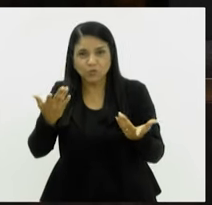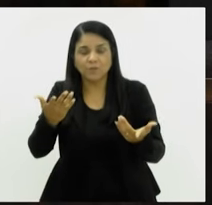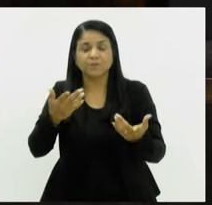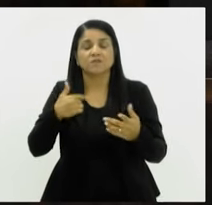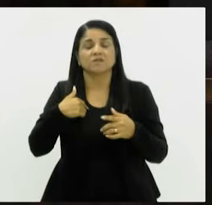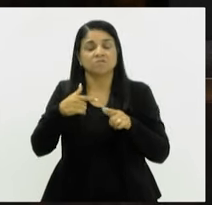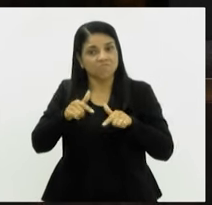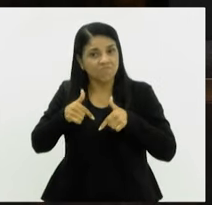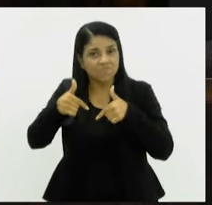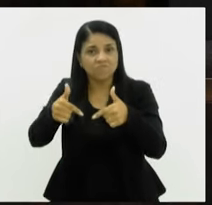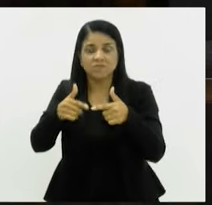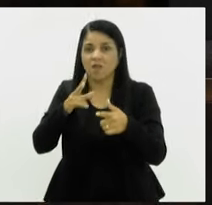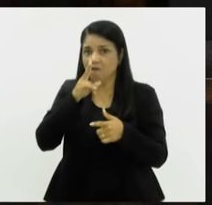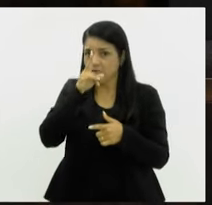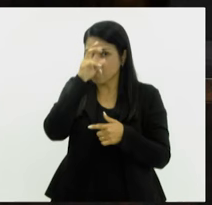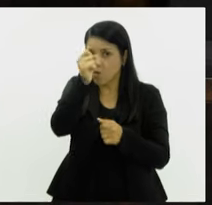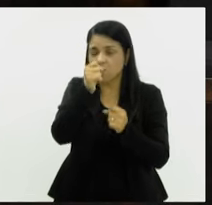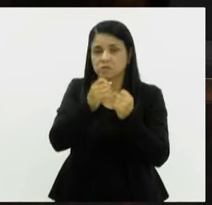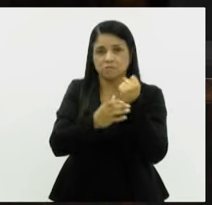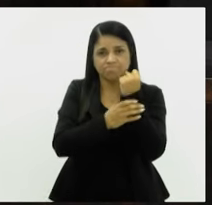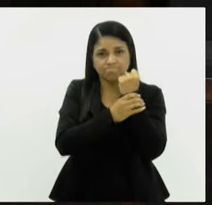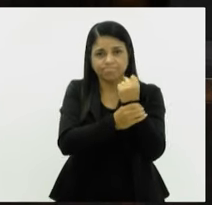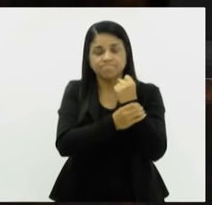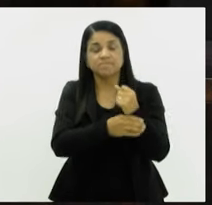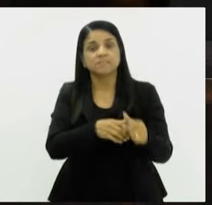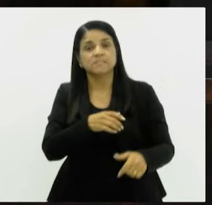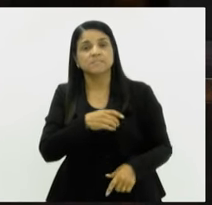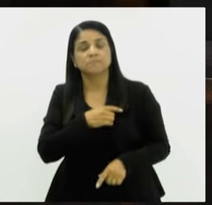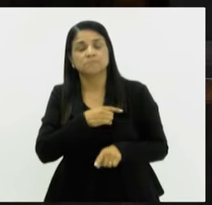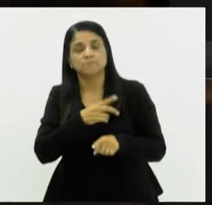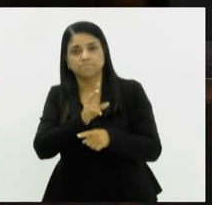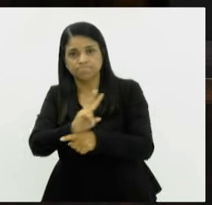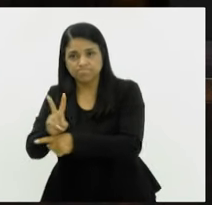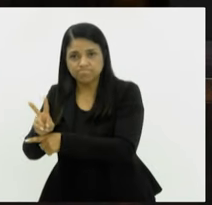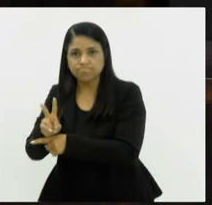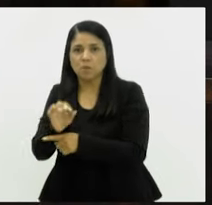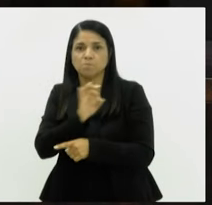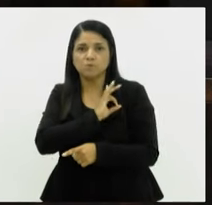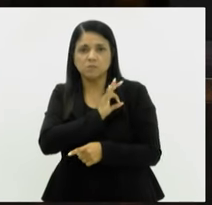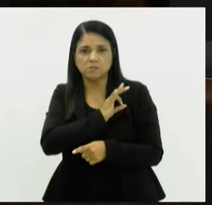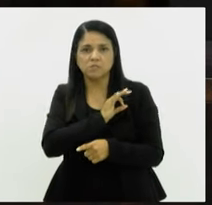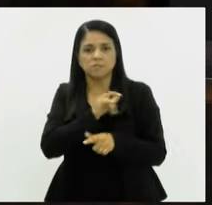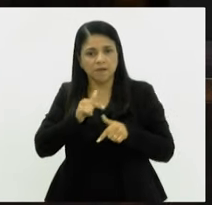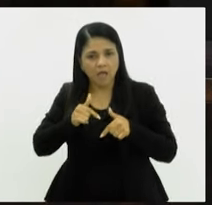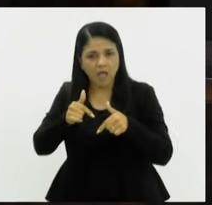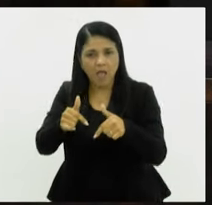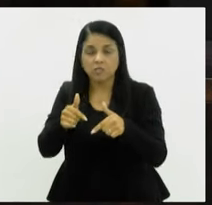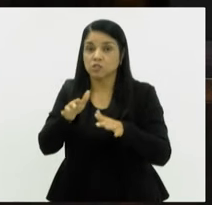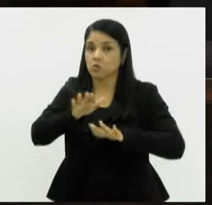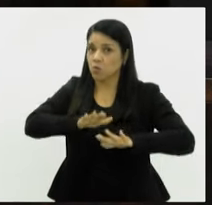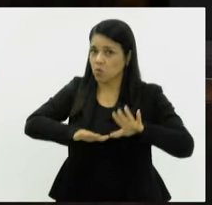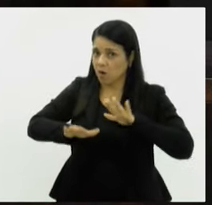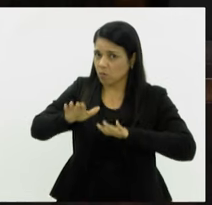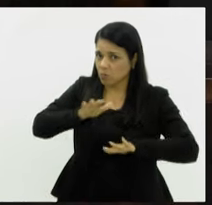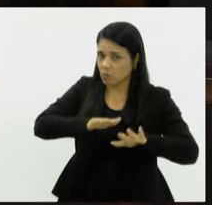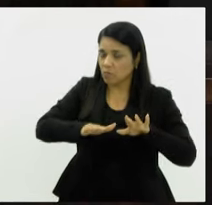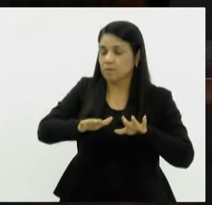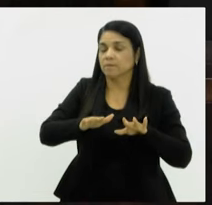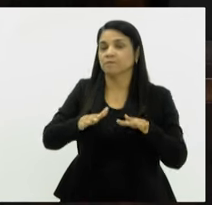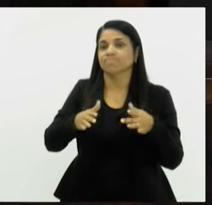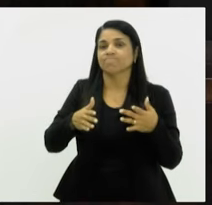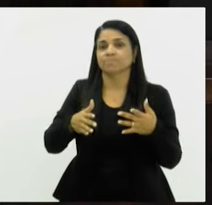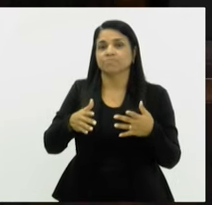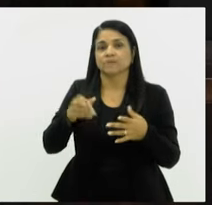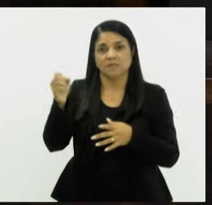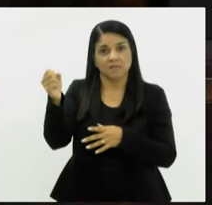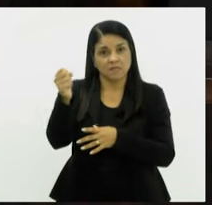segurança ajam também com cautela diante da situação gravíssima que está colocada hoje. E, sem dúvida nenhuma, que a